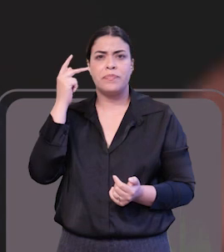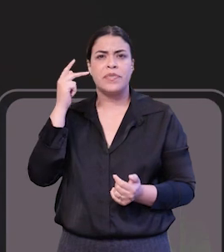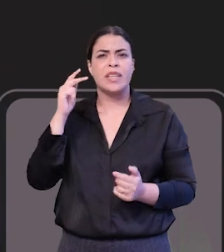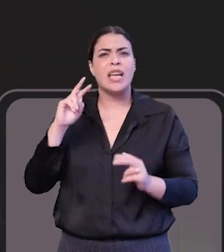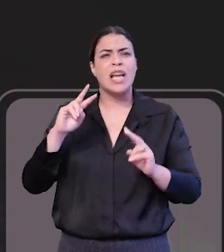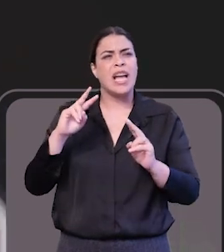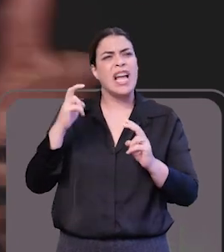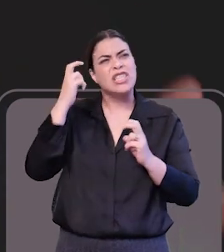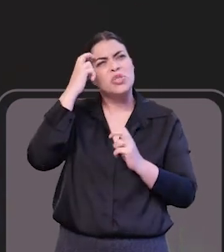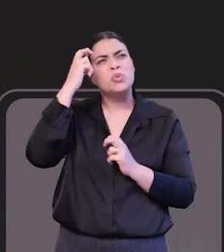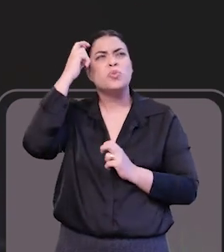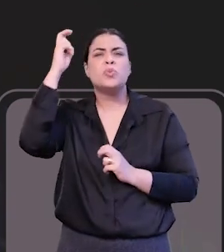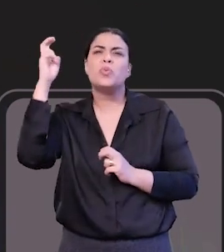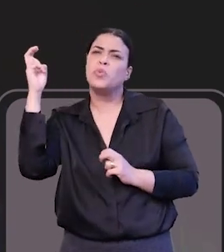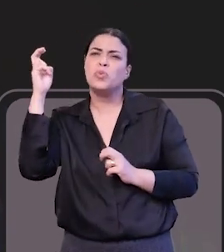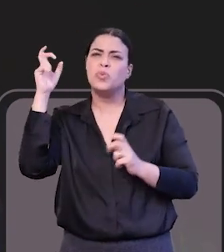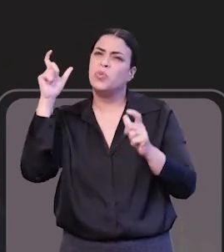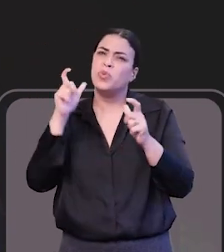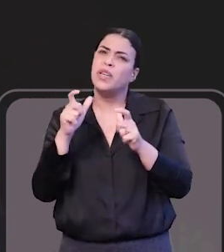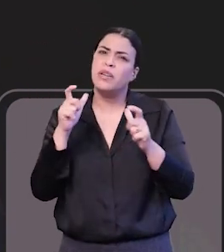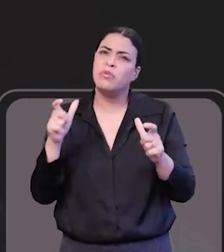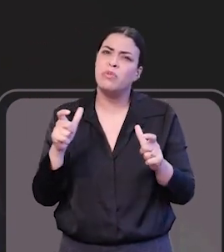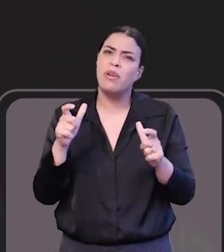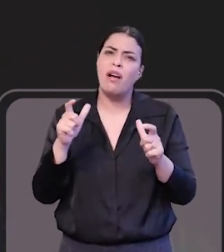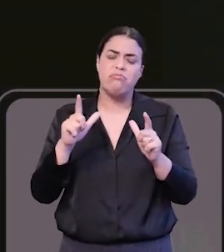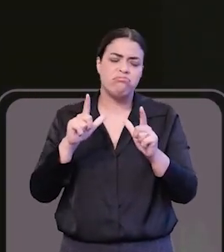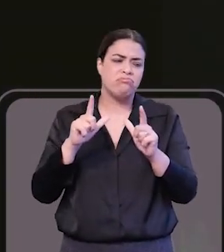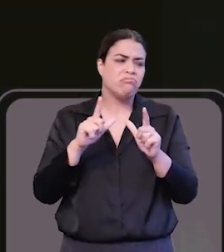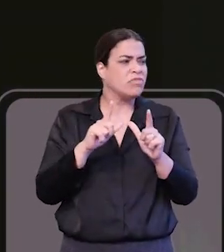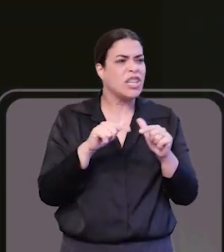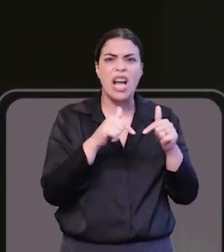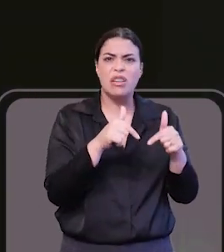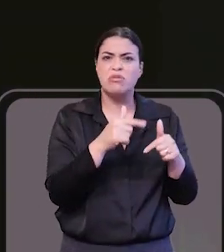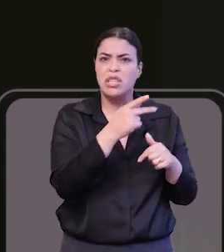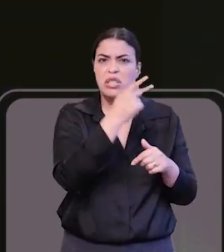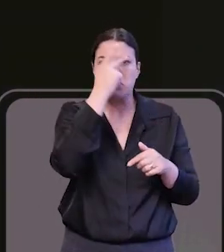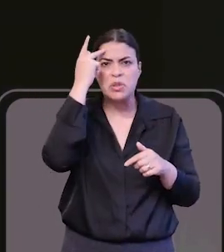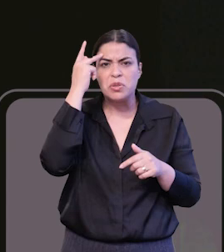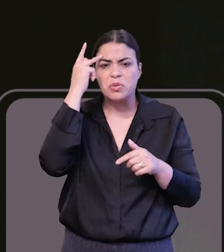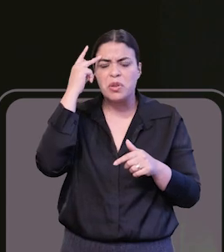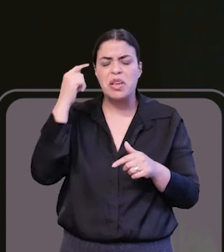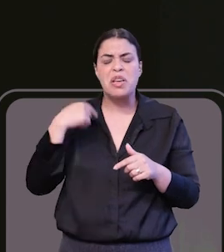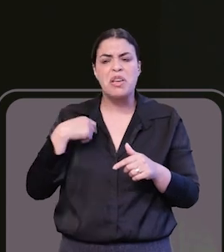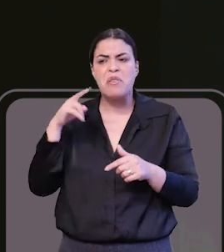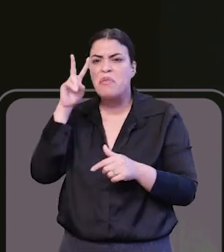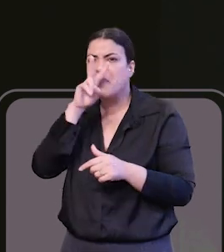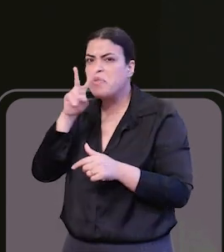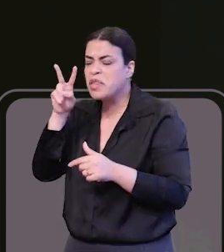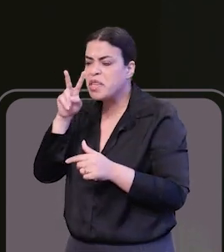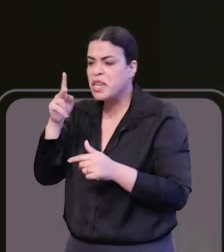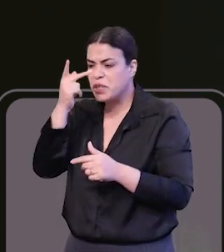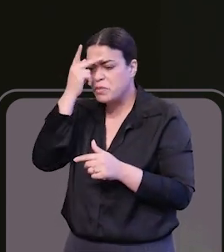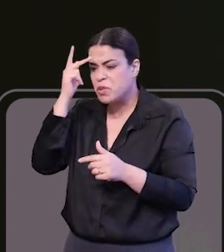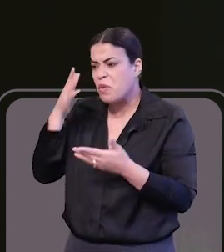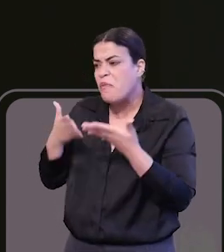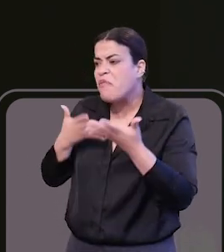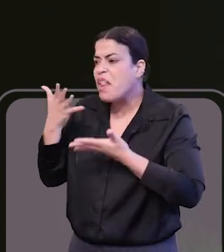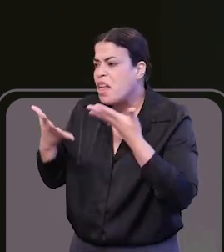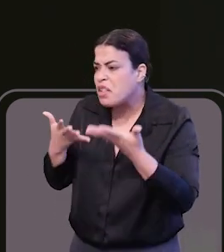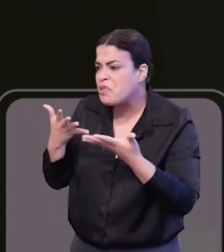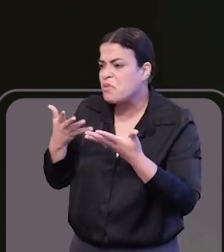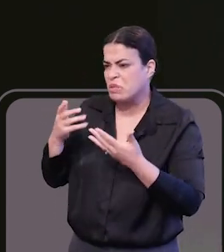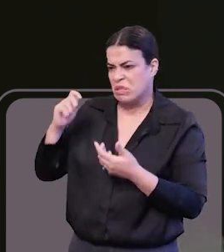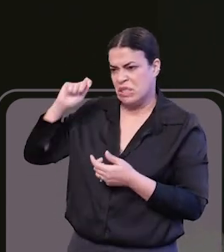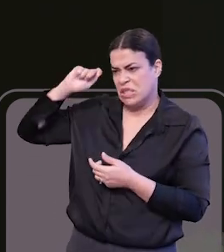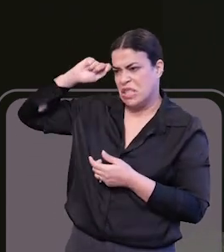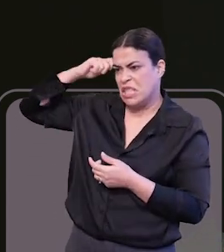questão talvez de Cultura de de hábito daquelas pessoas eu cansei de visualizar as pessoas